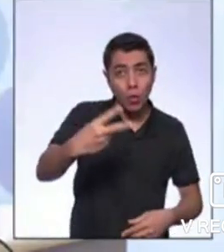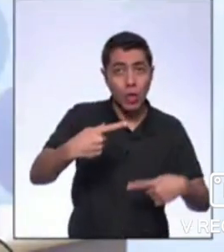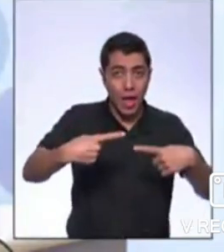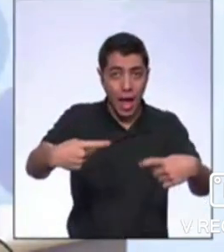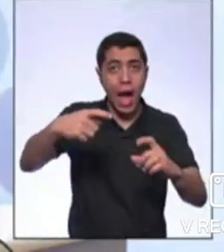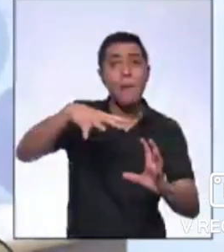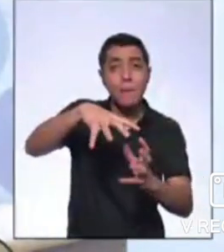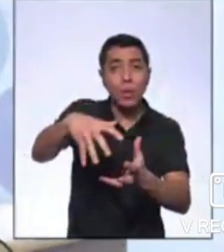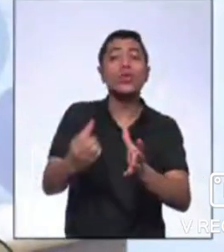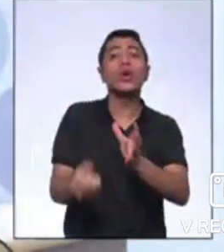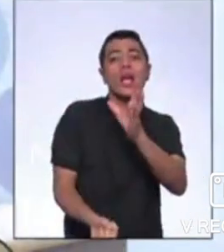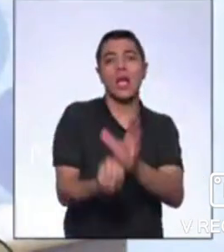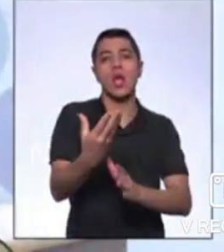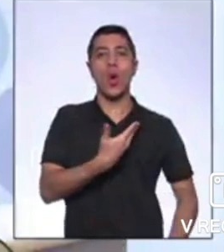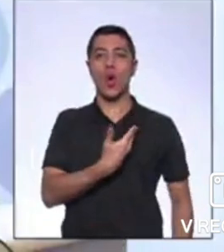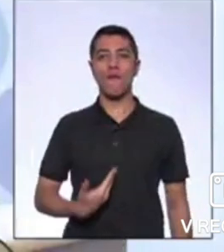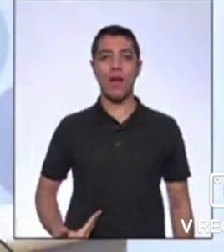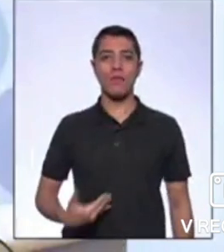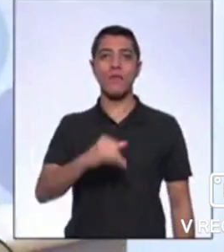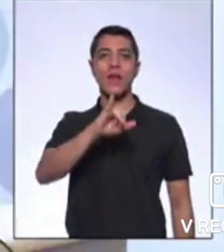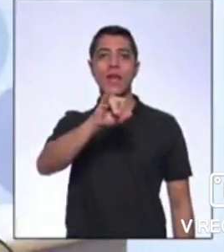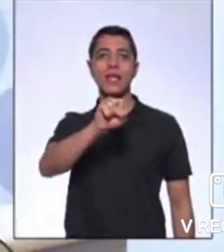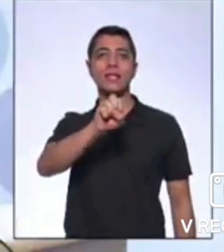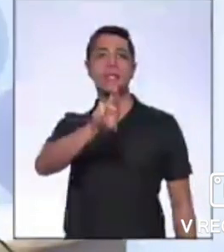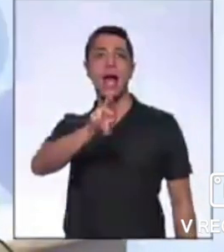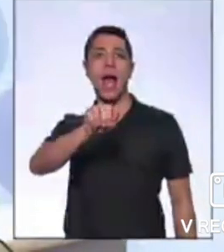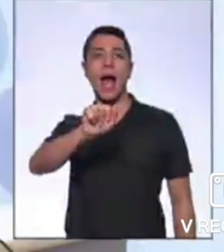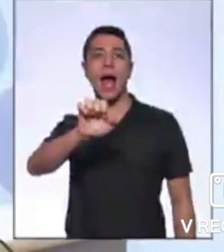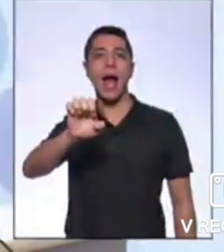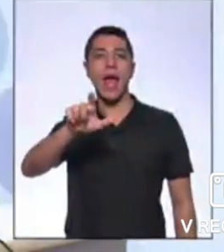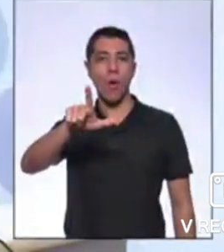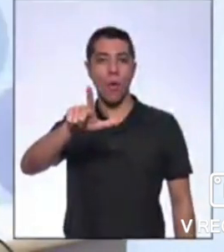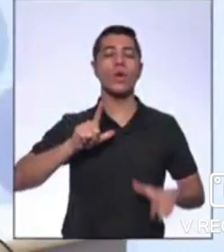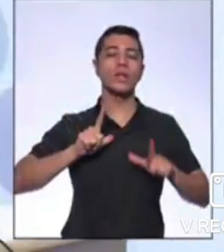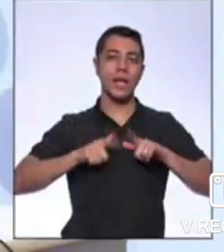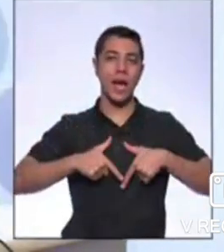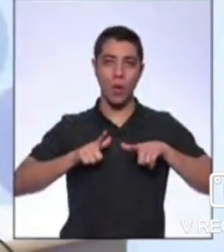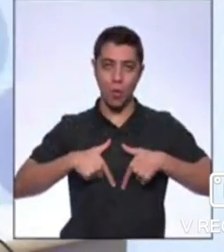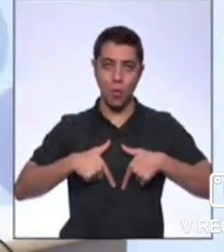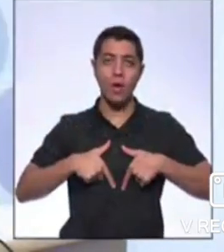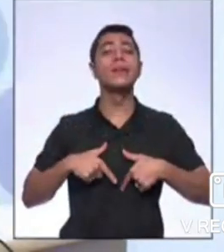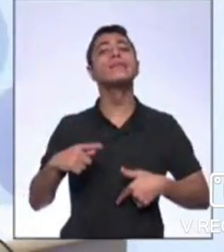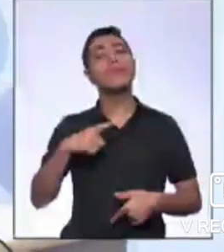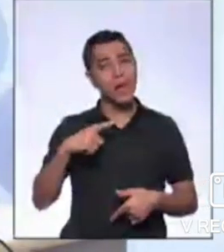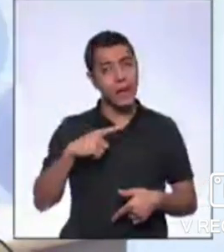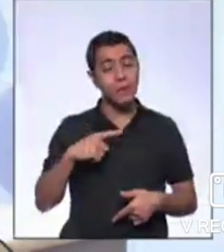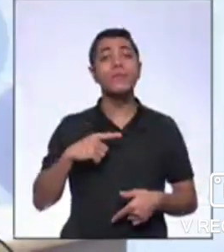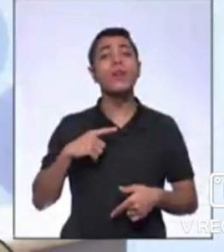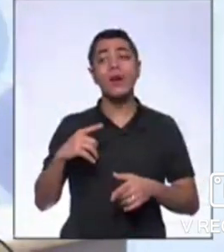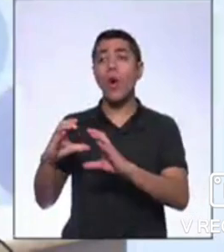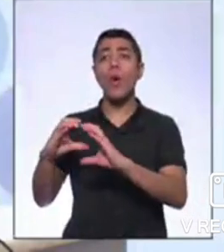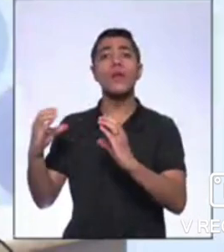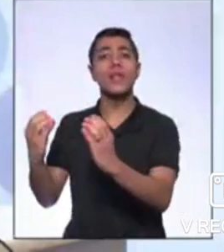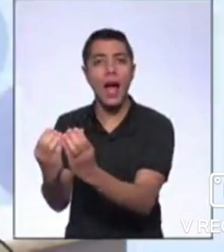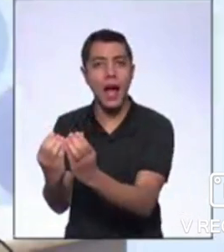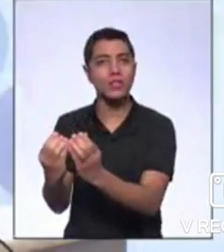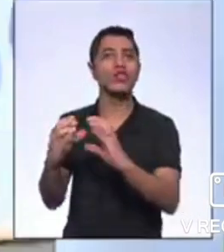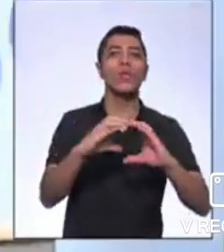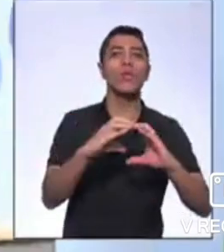espalhadas pelo mundo diversas comunidades judaicas. Aqui no Brasil não é diferente. Nós temos alguns bairros aqui, sim, na cidade de São Paulo, né, professor? Eu sei